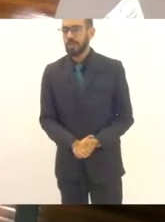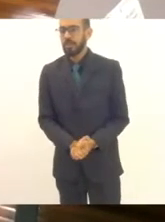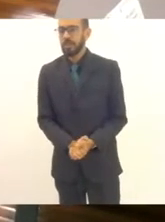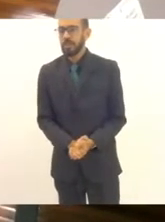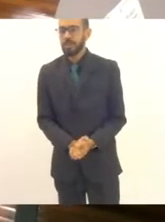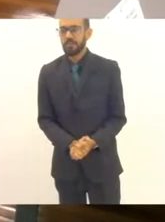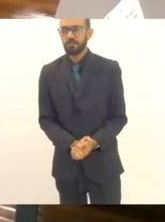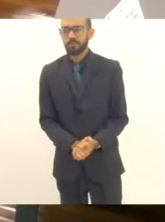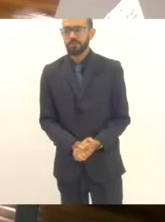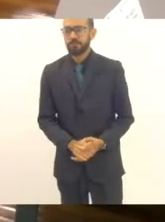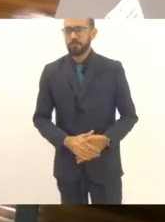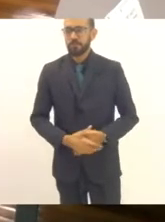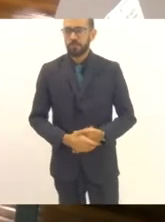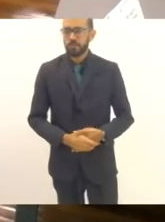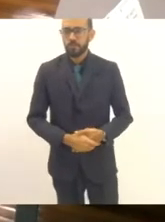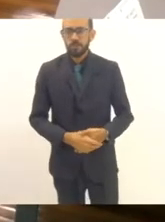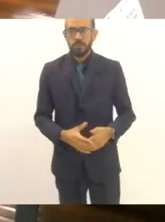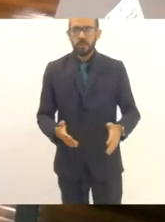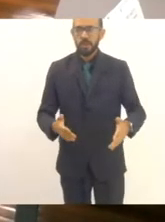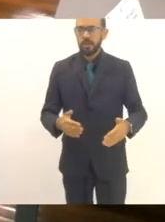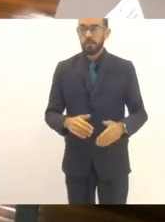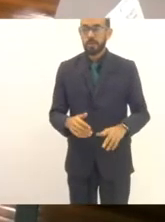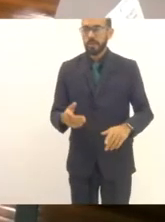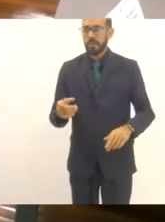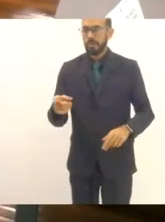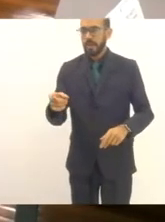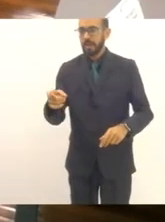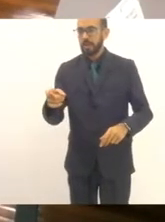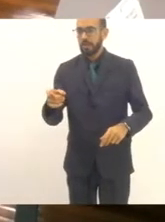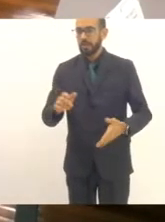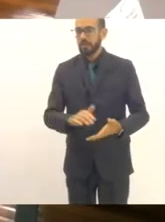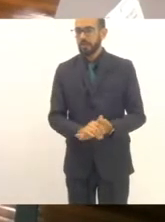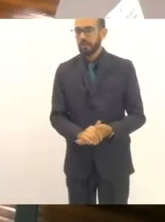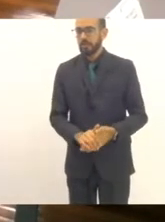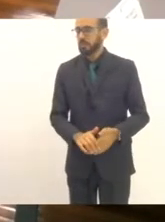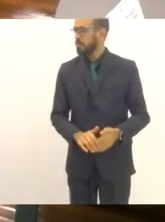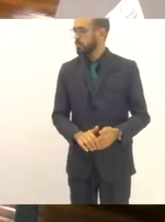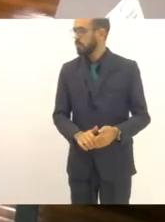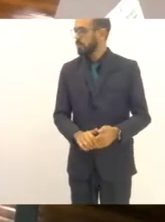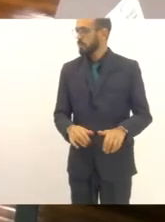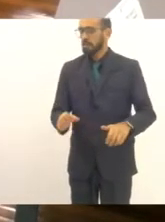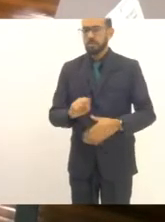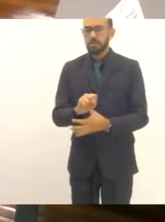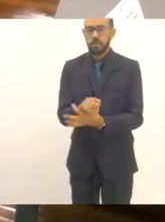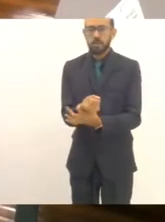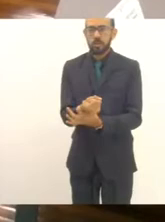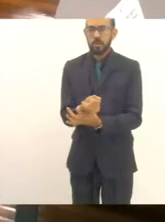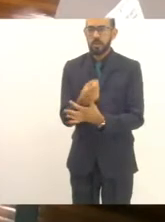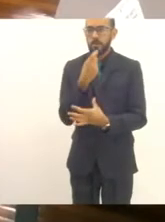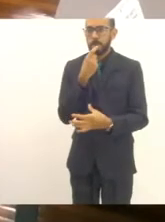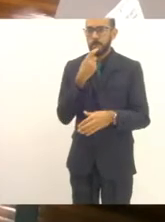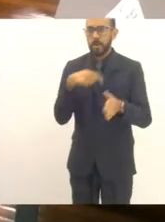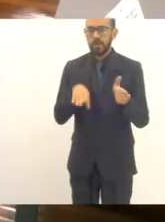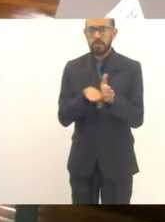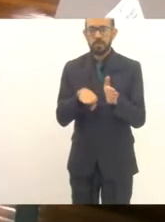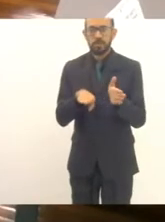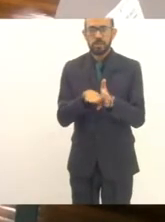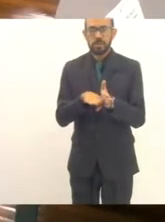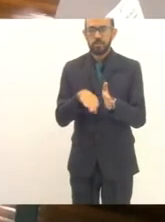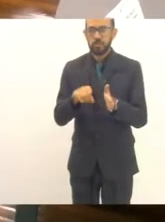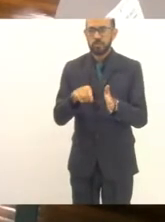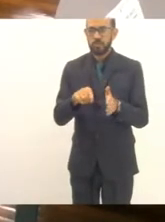SuperVia transfer transfers Central logística com a seguinte pauta segurança no entorno das estações Bom